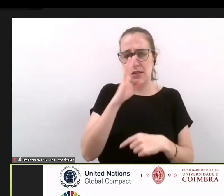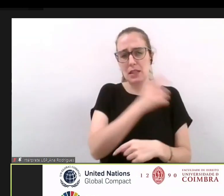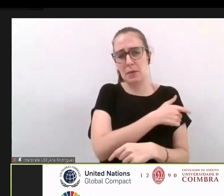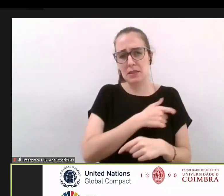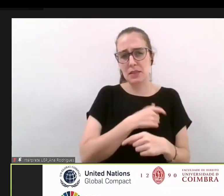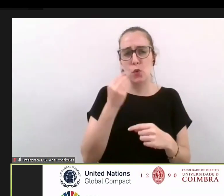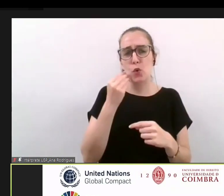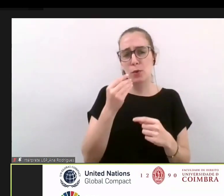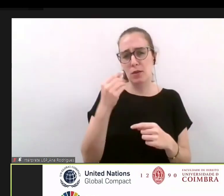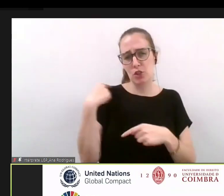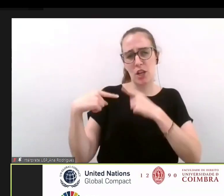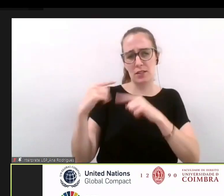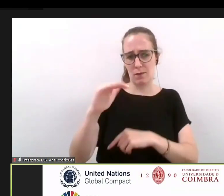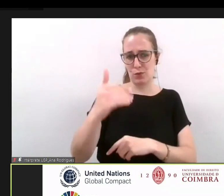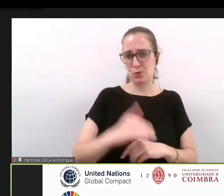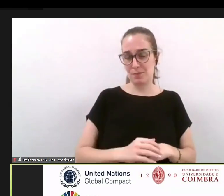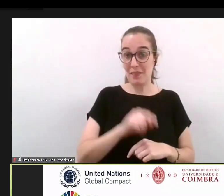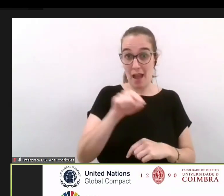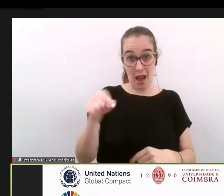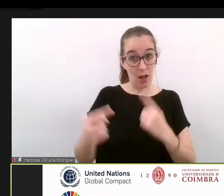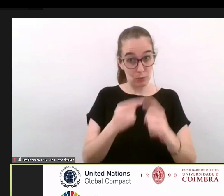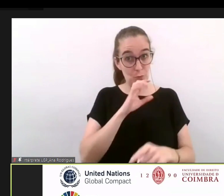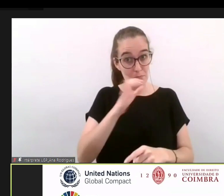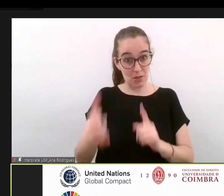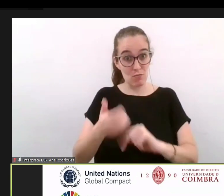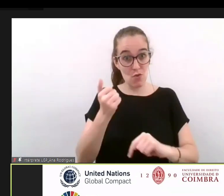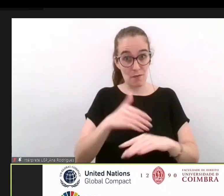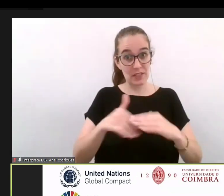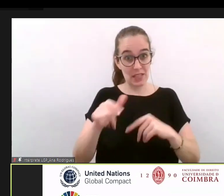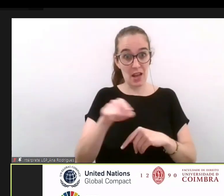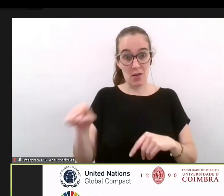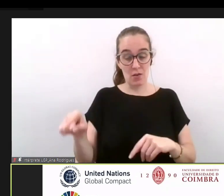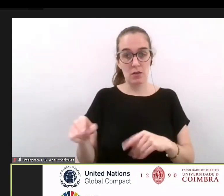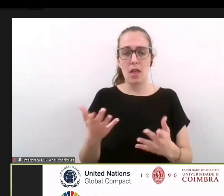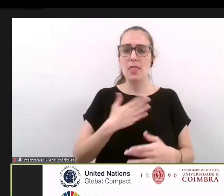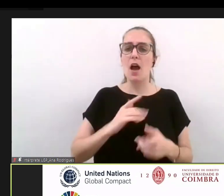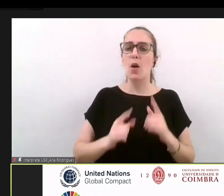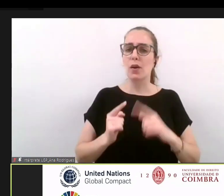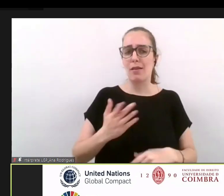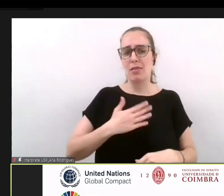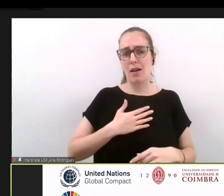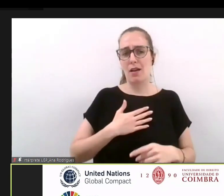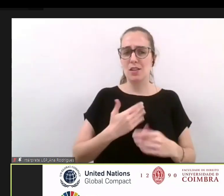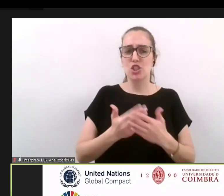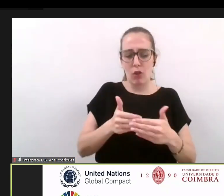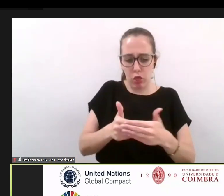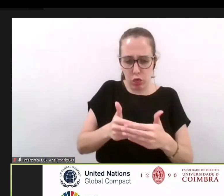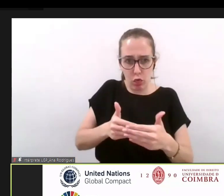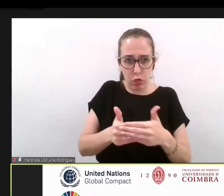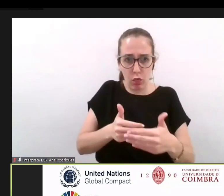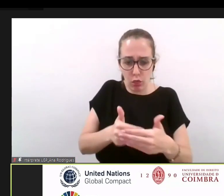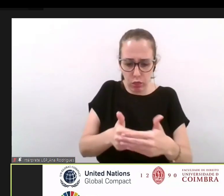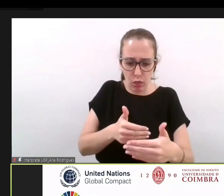futuras. Há países que já o fizeram. Isso permite-nos ir além desta visão de curto prazo, que é o tempo de